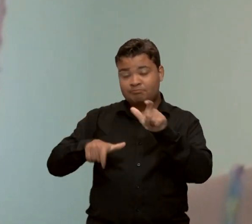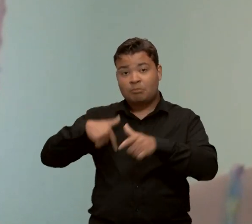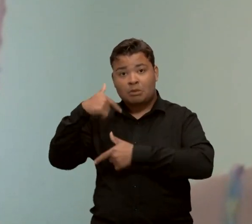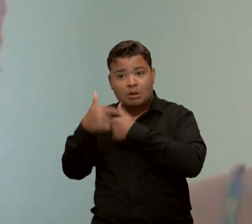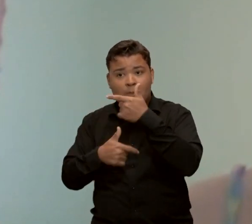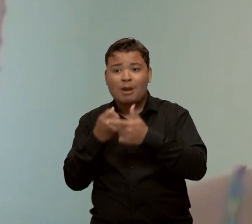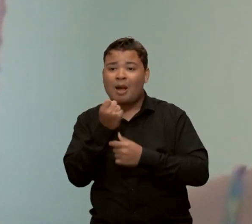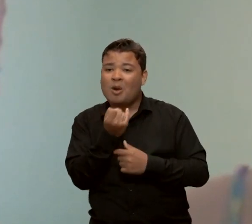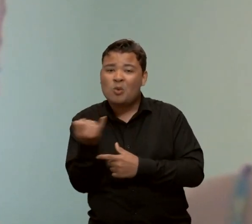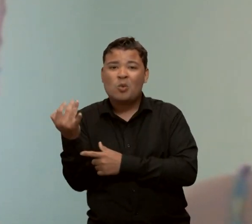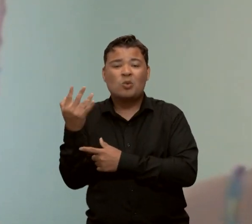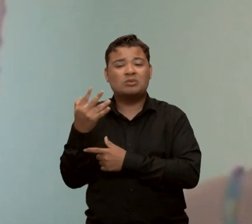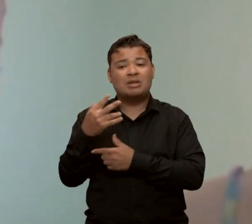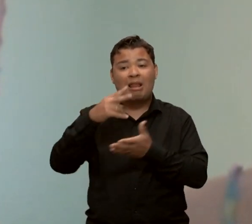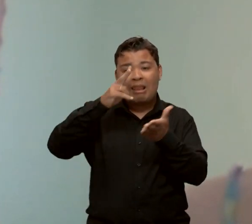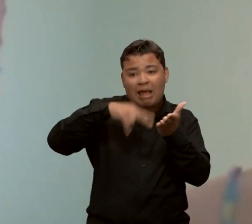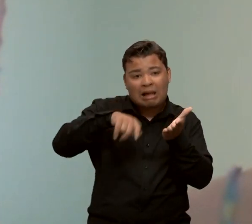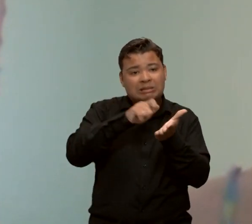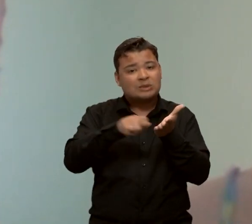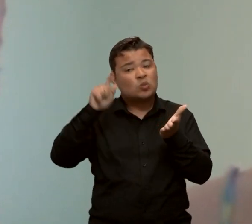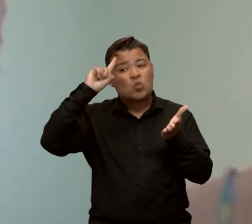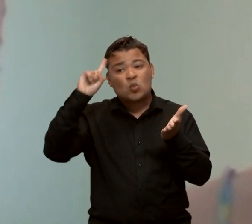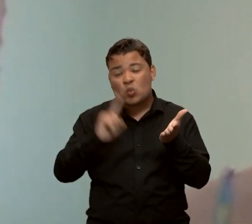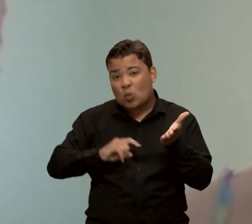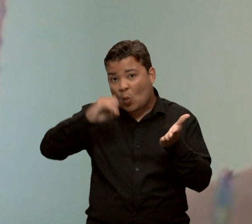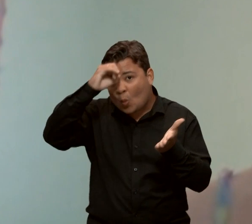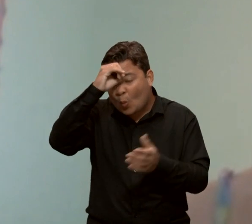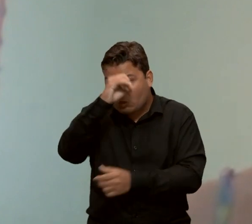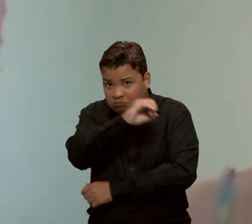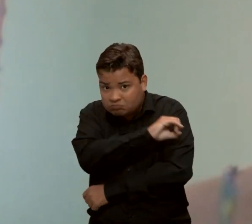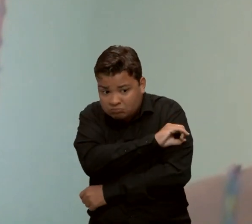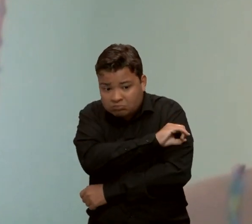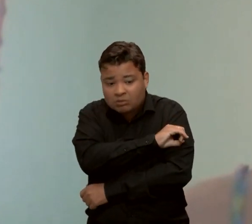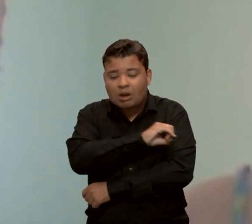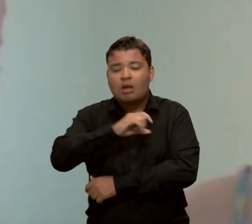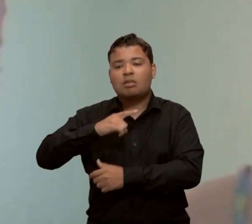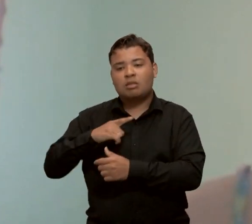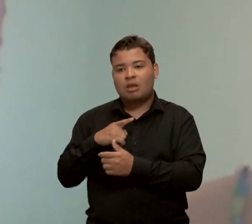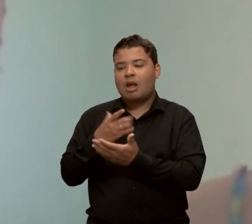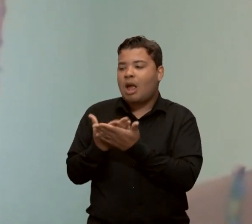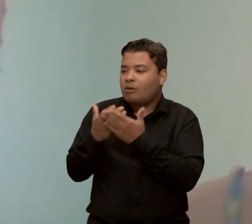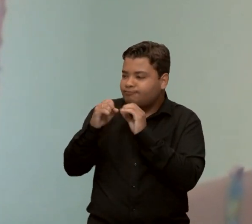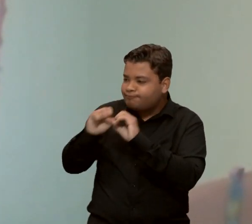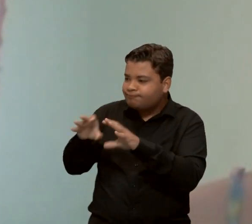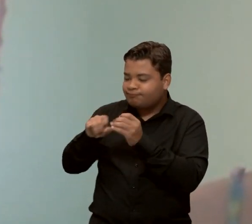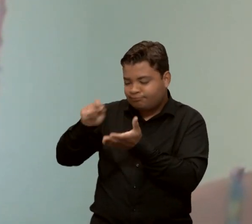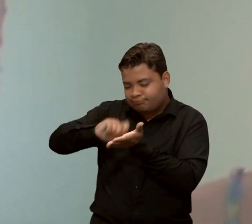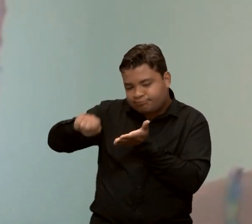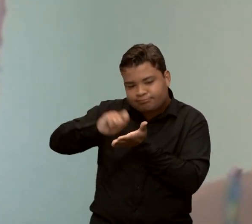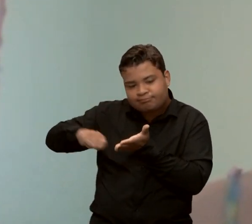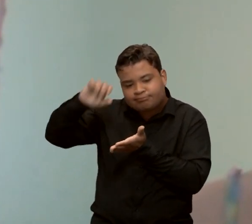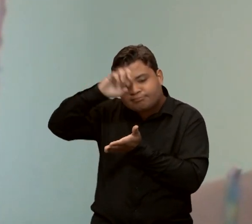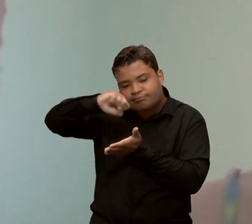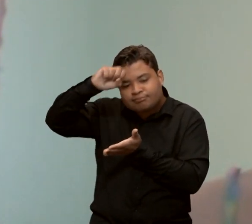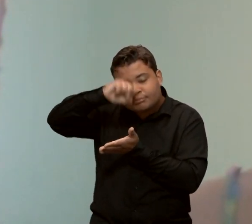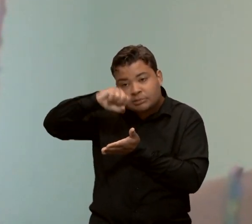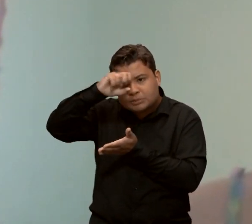sabem ler e escrever hoje, estão fazendo aula de alfabetização. Então, a gente vê que vai além da